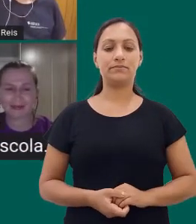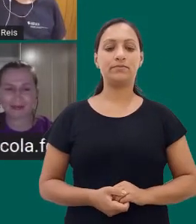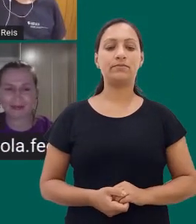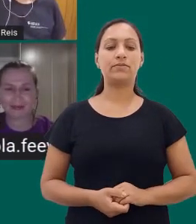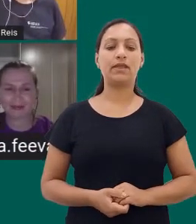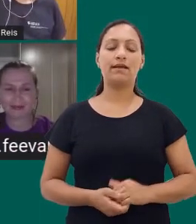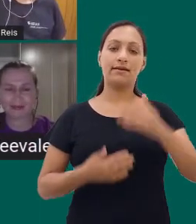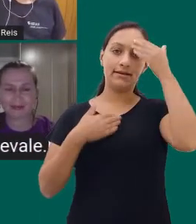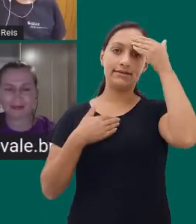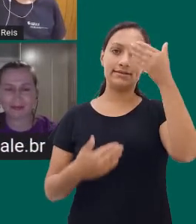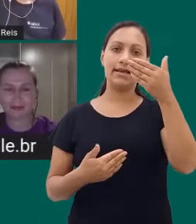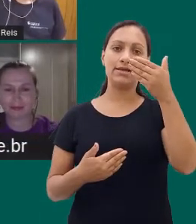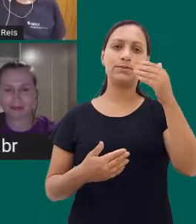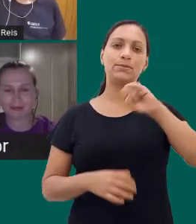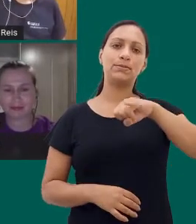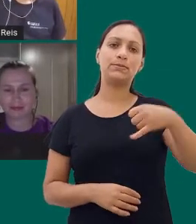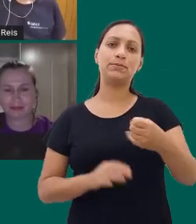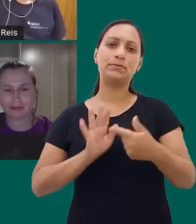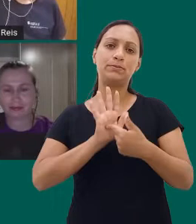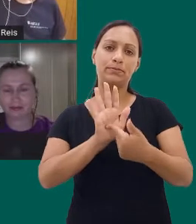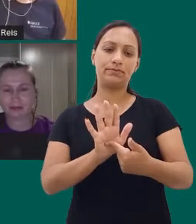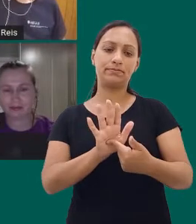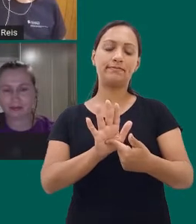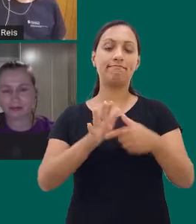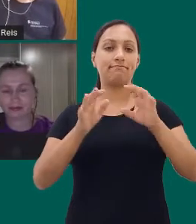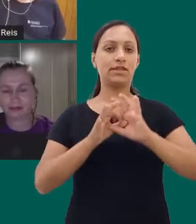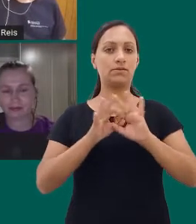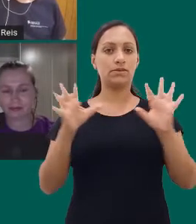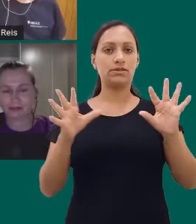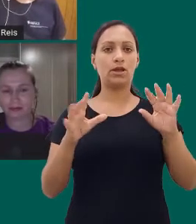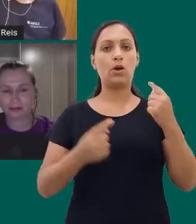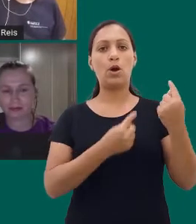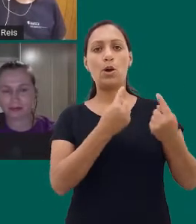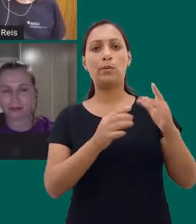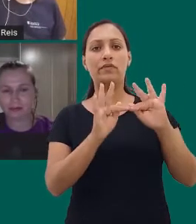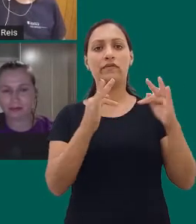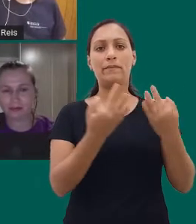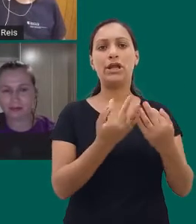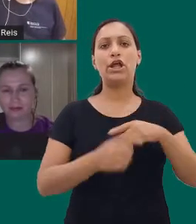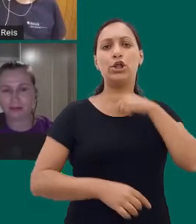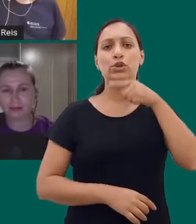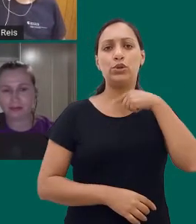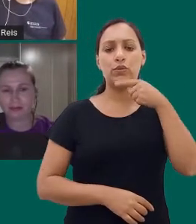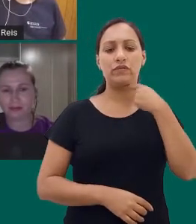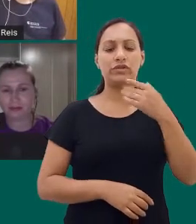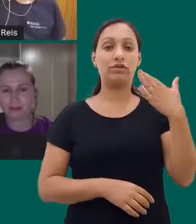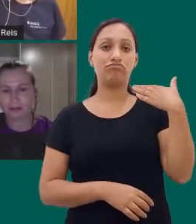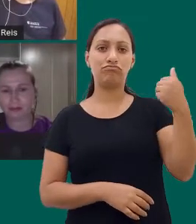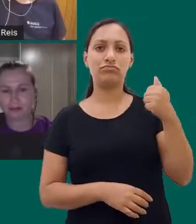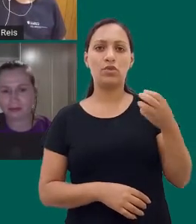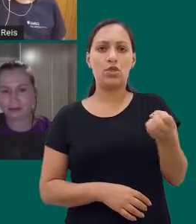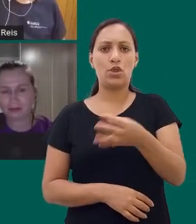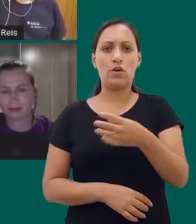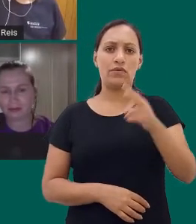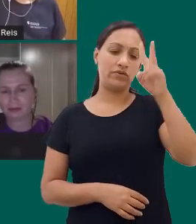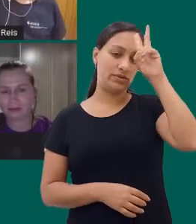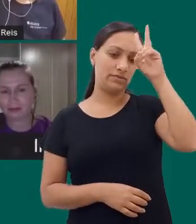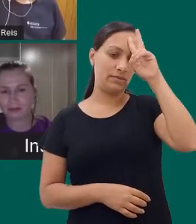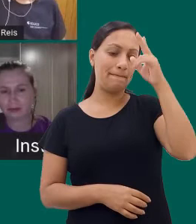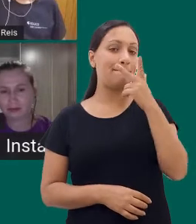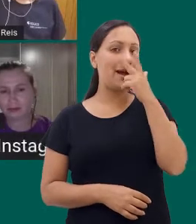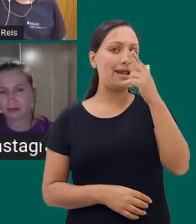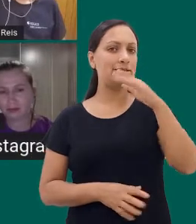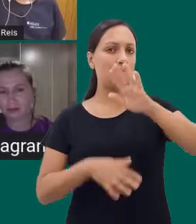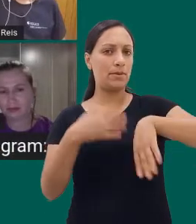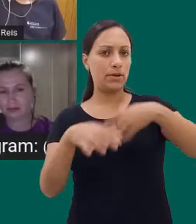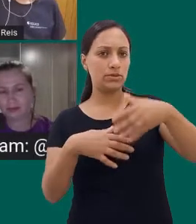a oportunidade de a gente poder mostrar, a gente se coloca à disposição para alguma família, tem alguma dúvida, essa coisa de novo ensino médio é uma bagunça, parece uma bagunça,